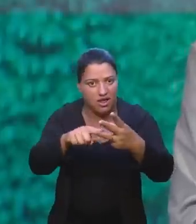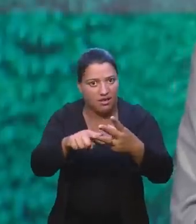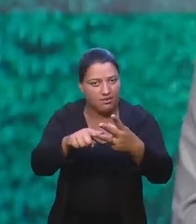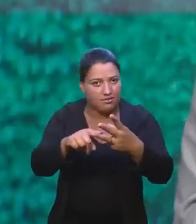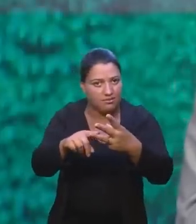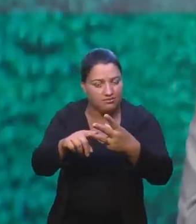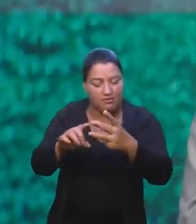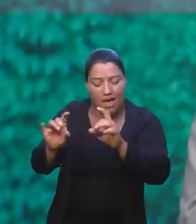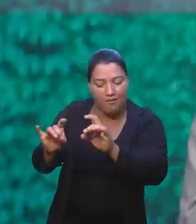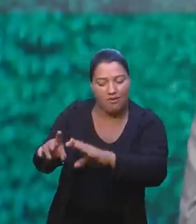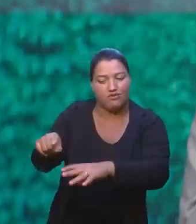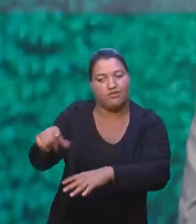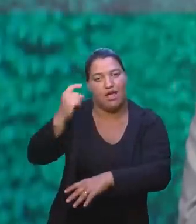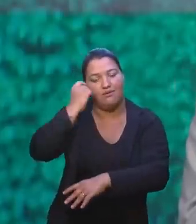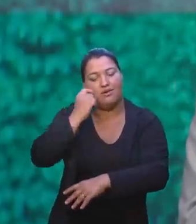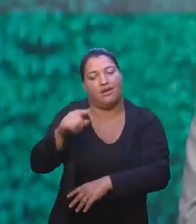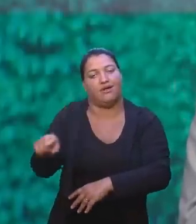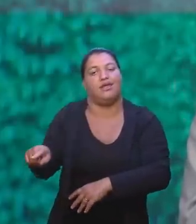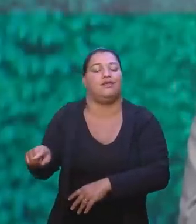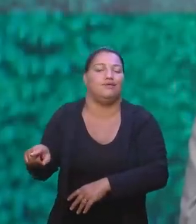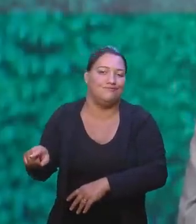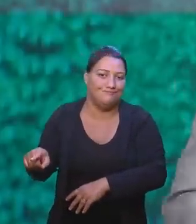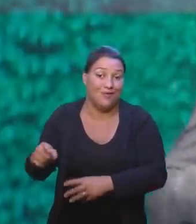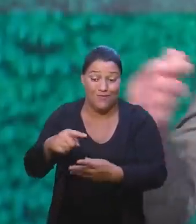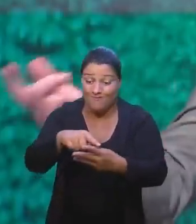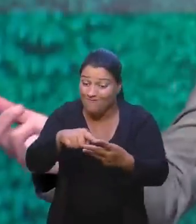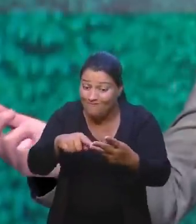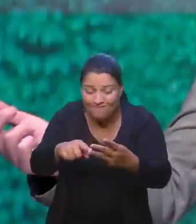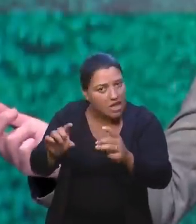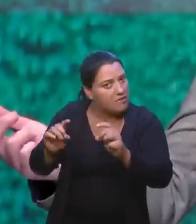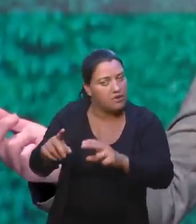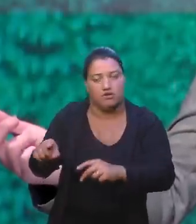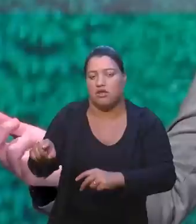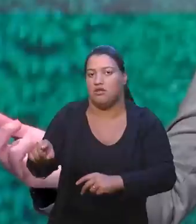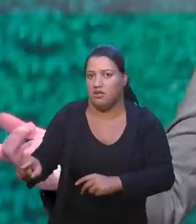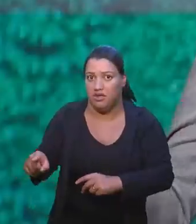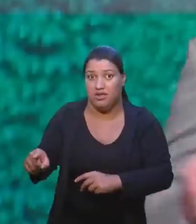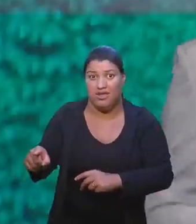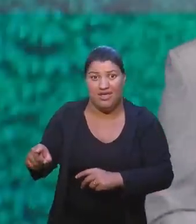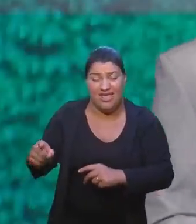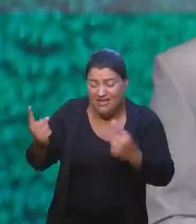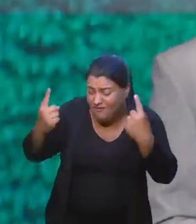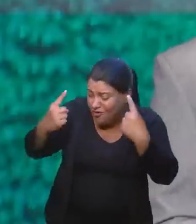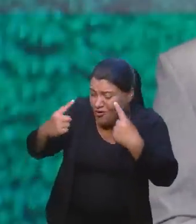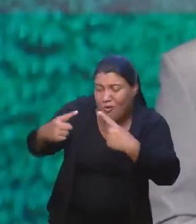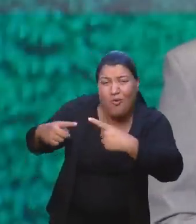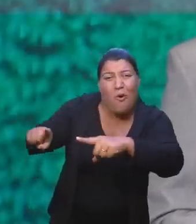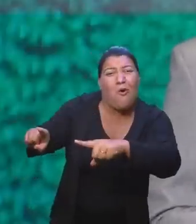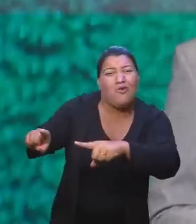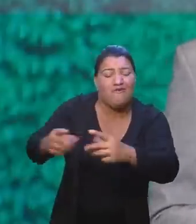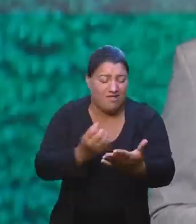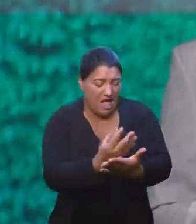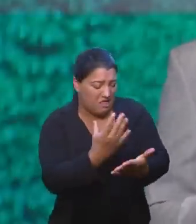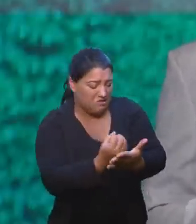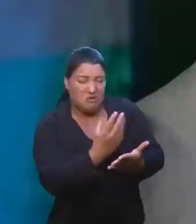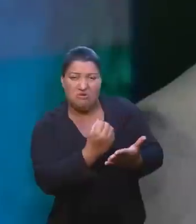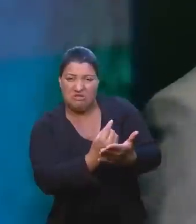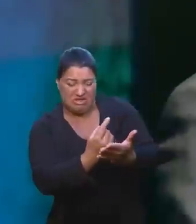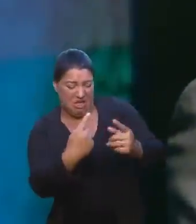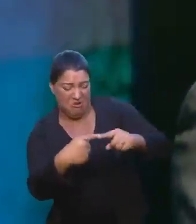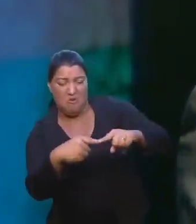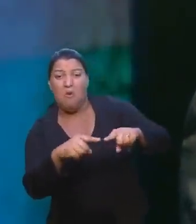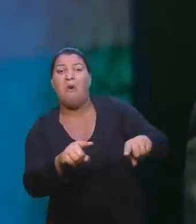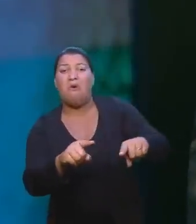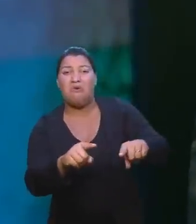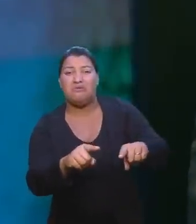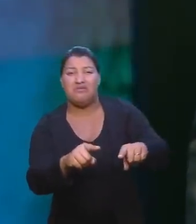Os 3 abandonaram Allan Kardec. Os ataques contra a doutrina, distorcendo a doutrina, acusado de enriquecer-se